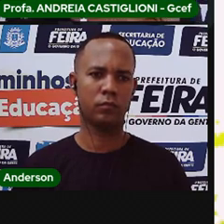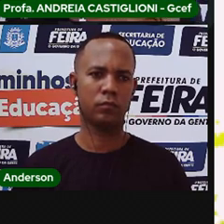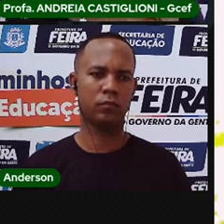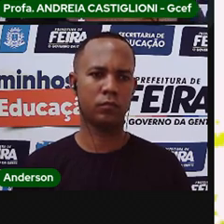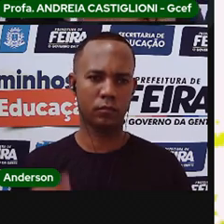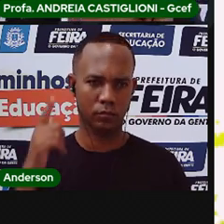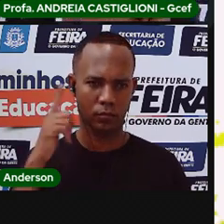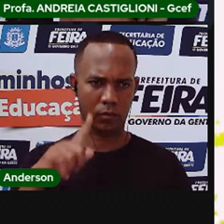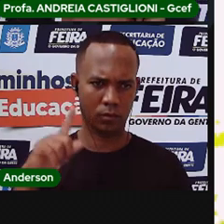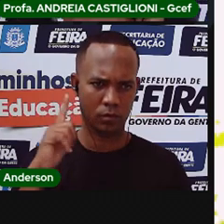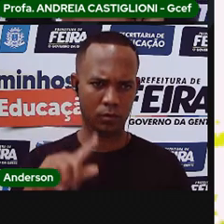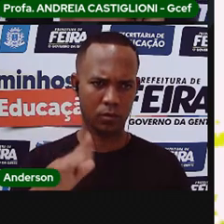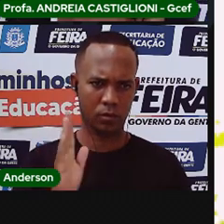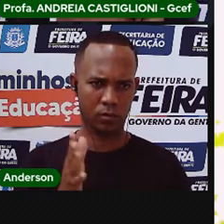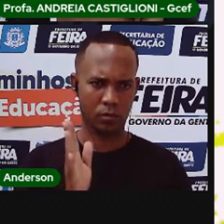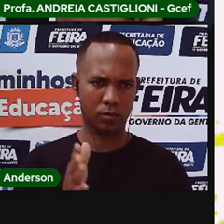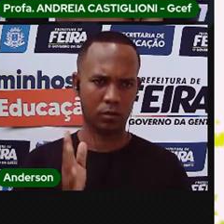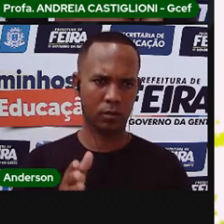Conseguiram?